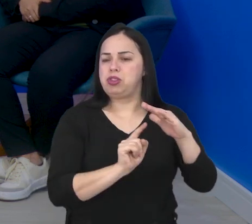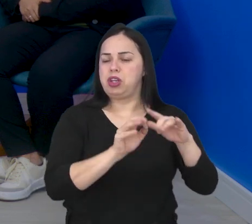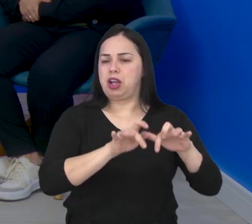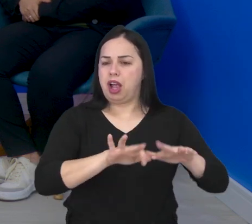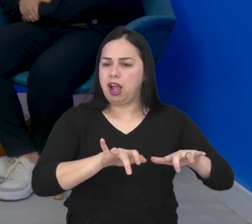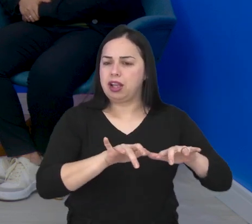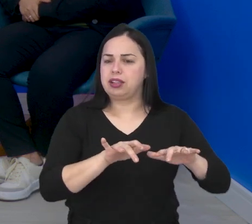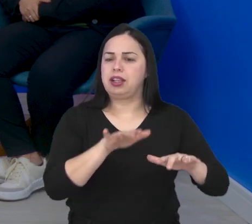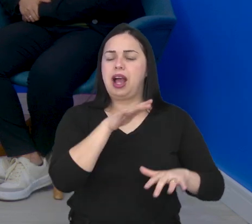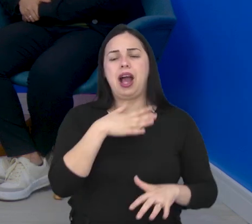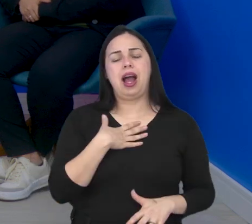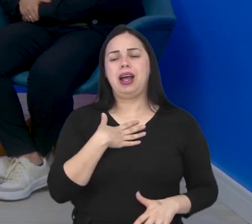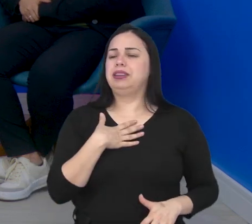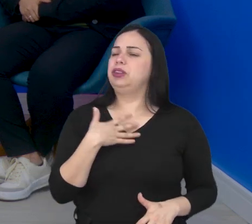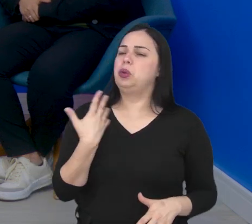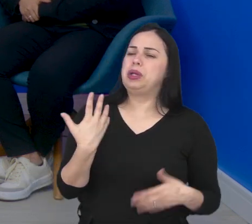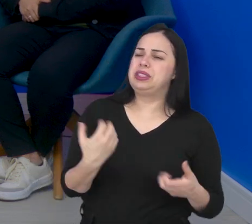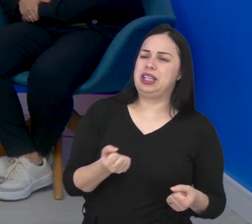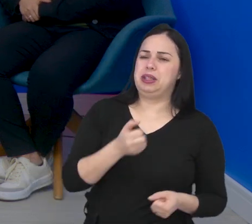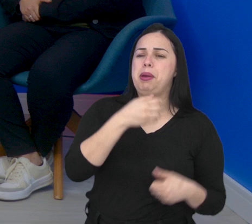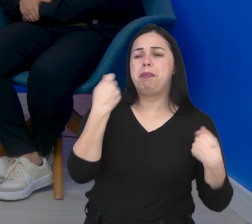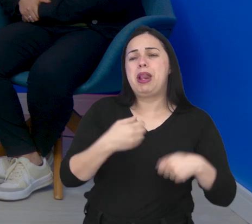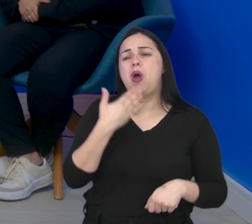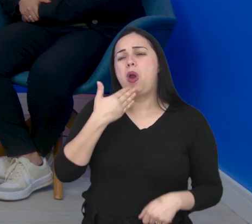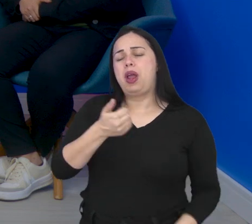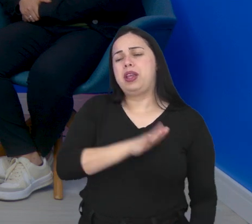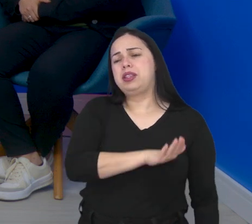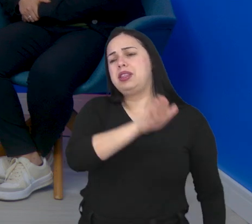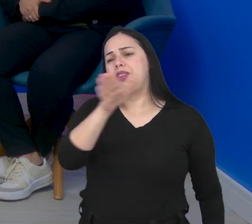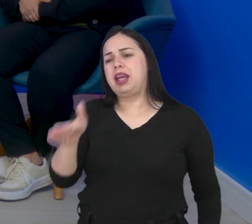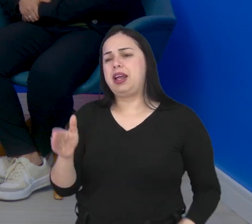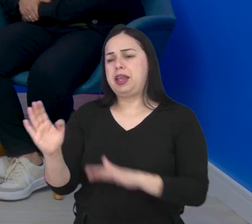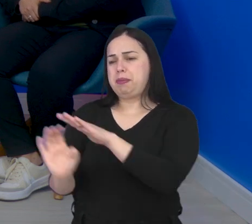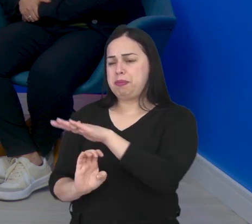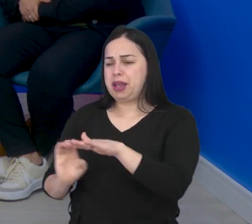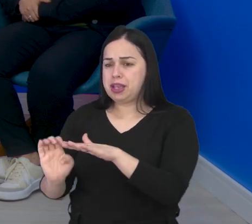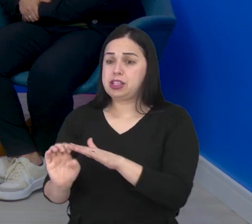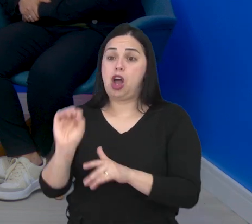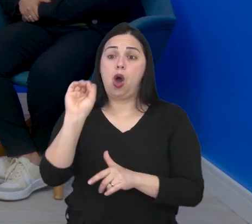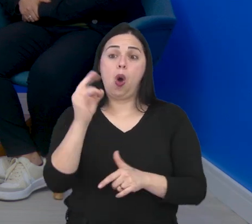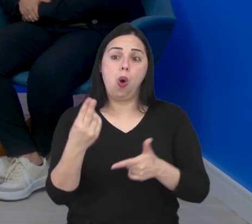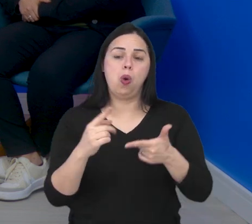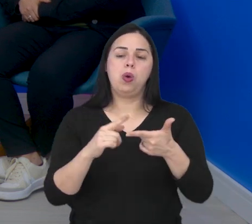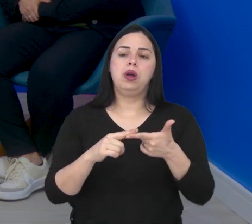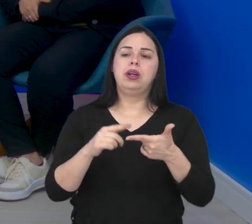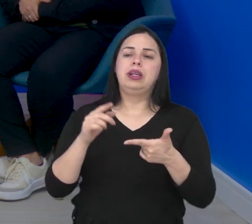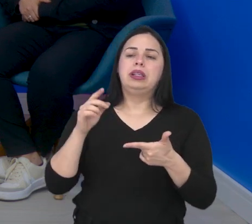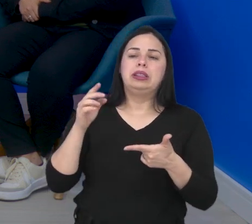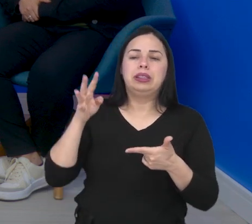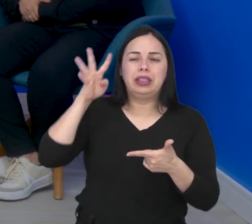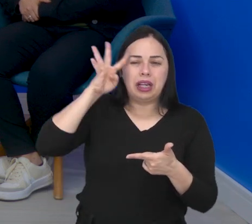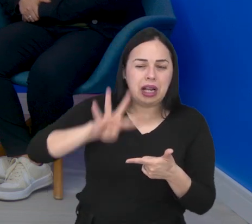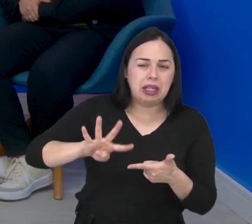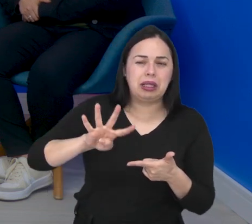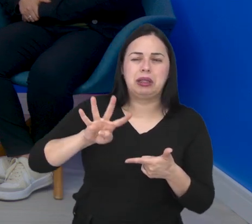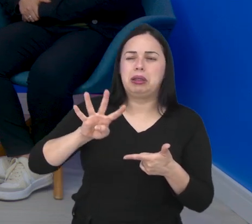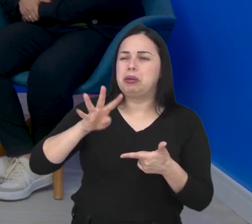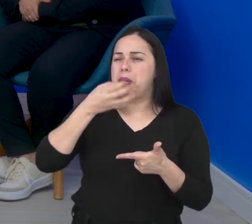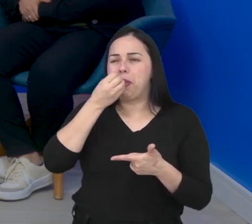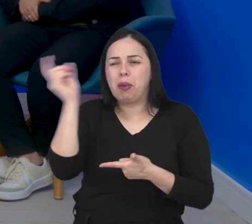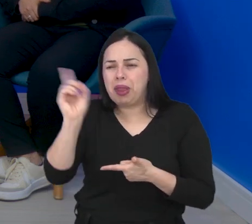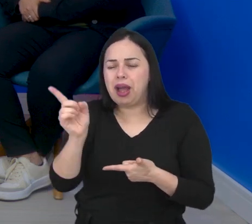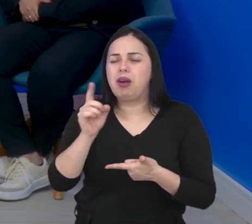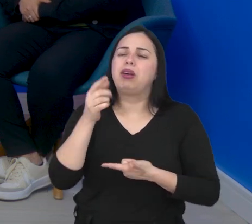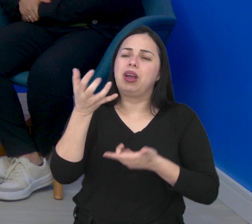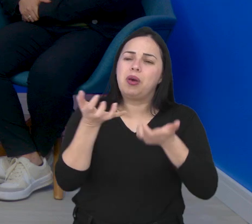mim. Eu preferi ir para a empresa. O modelo de 4 dias, de trabalho na semana não funciona para mim. Como